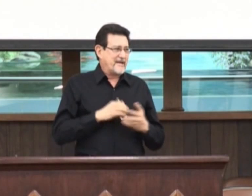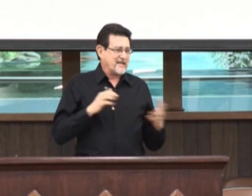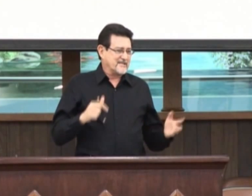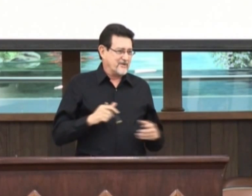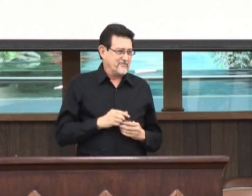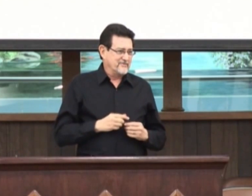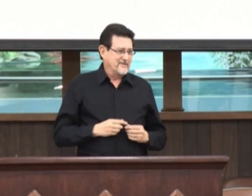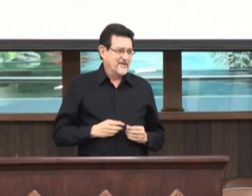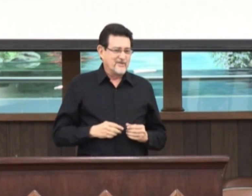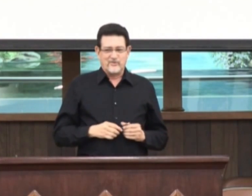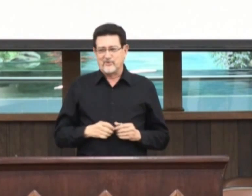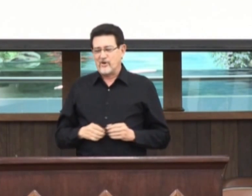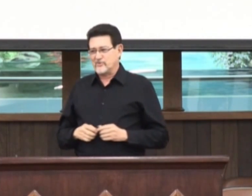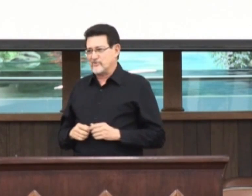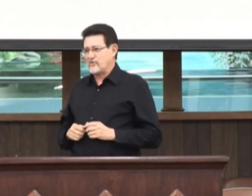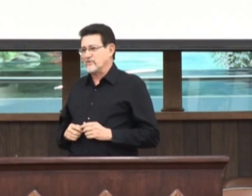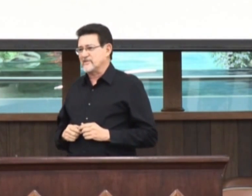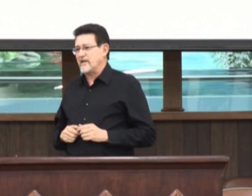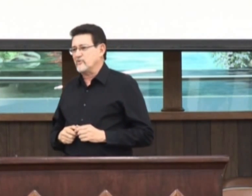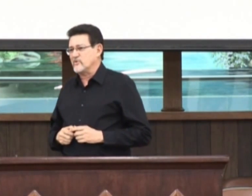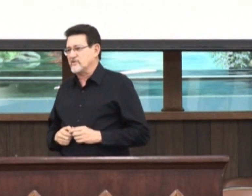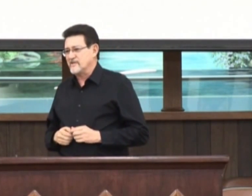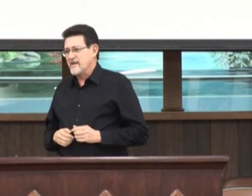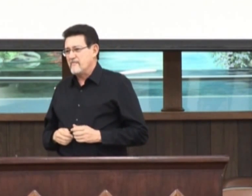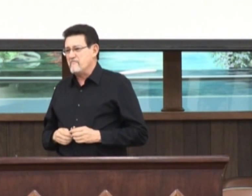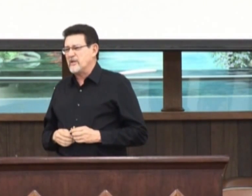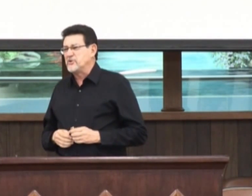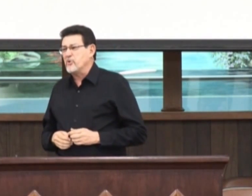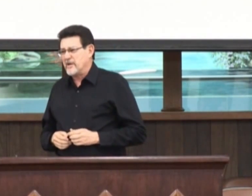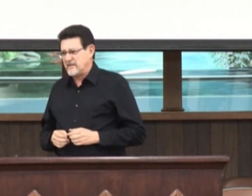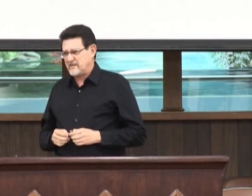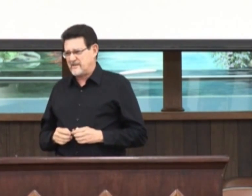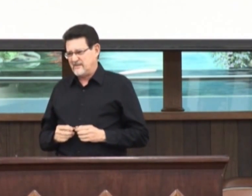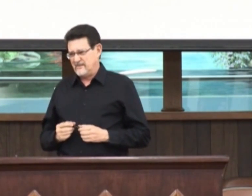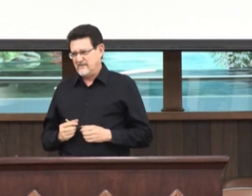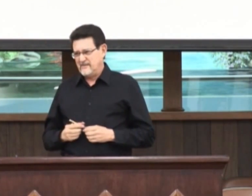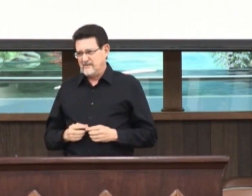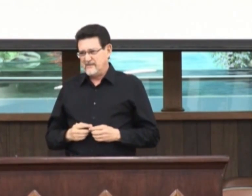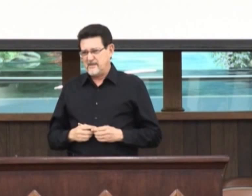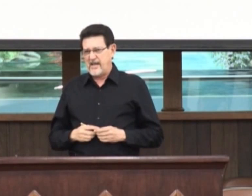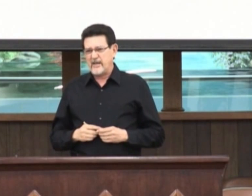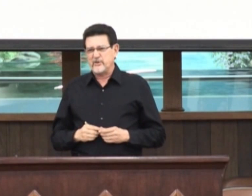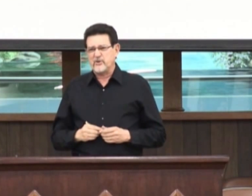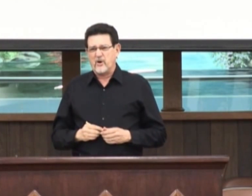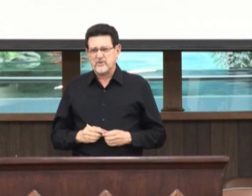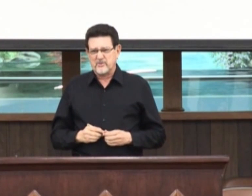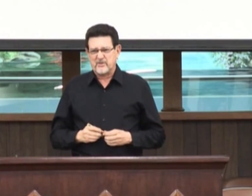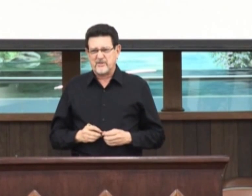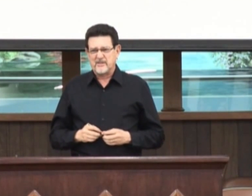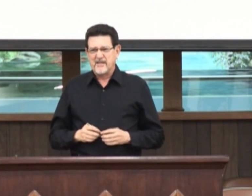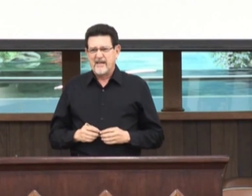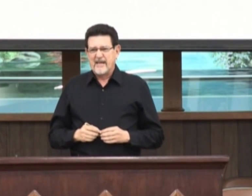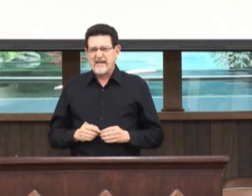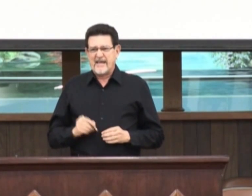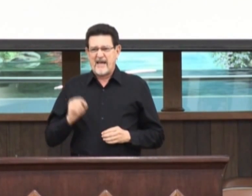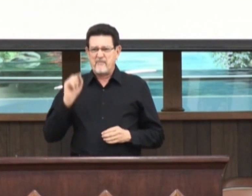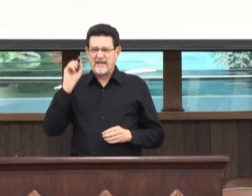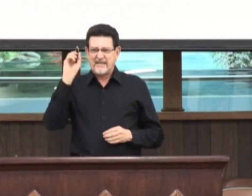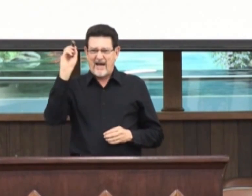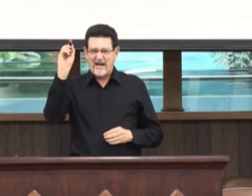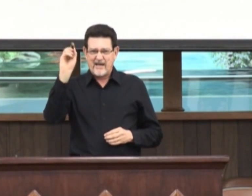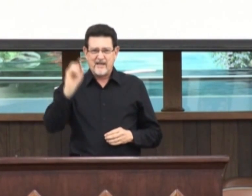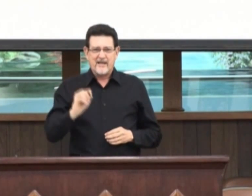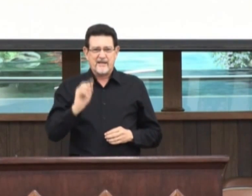a libertação dos nossos conceitos medíocres de religiosos que